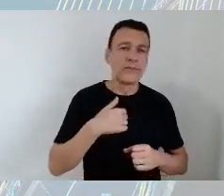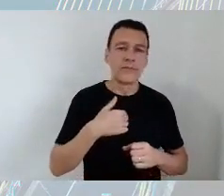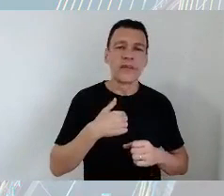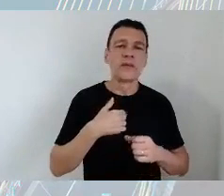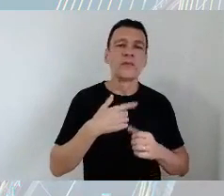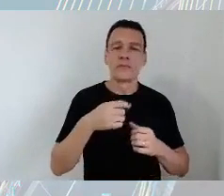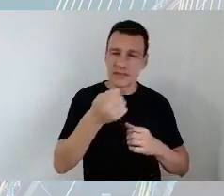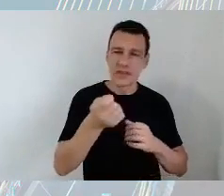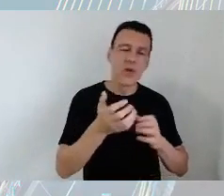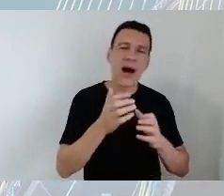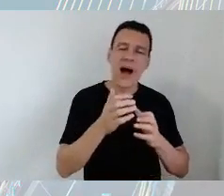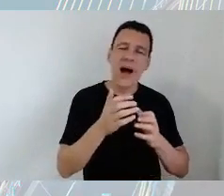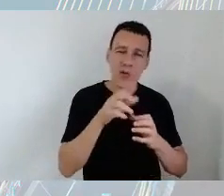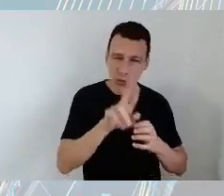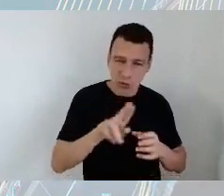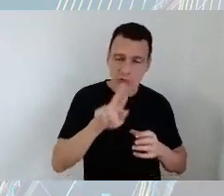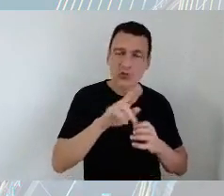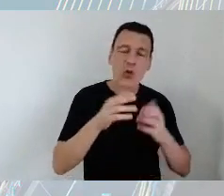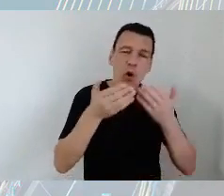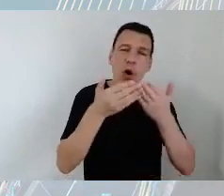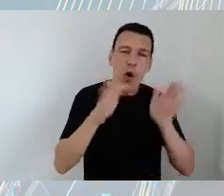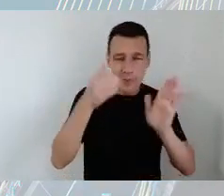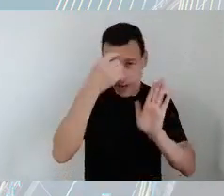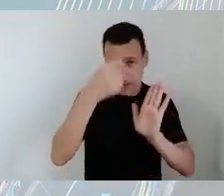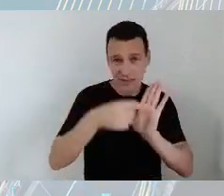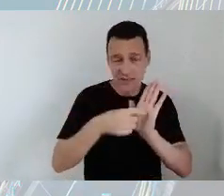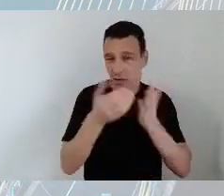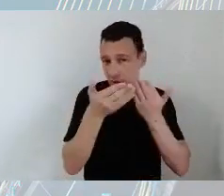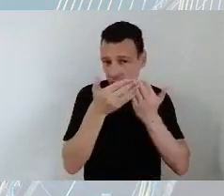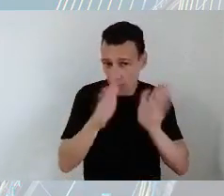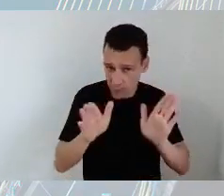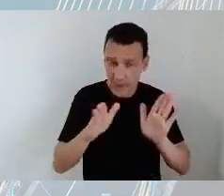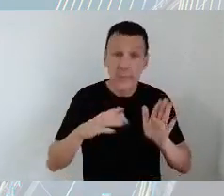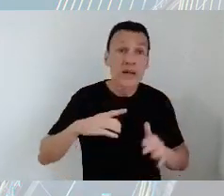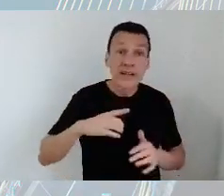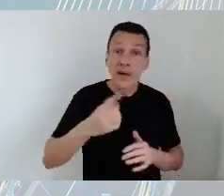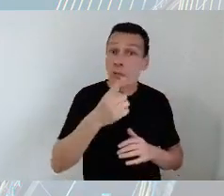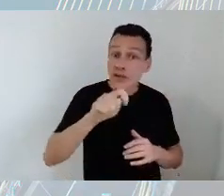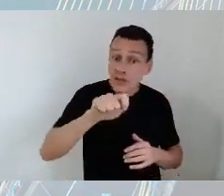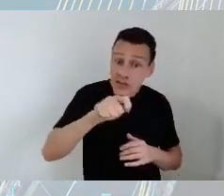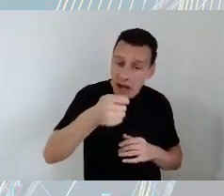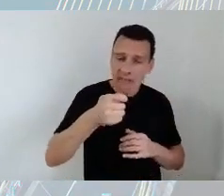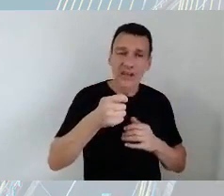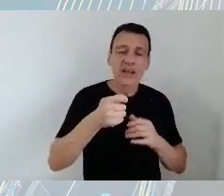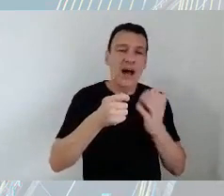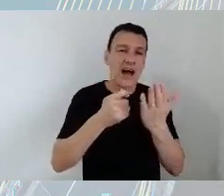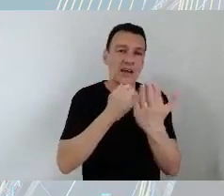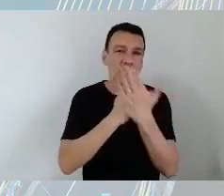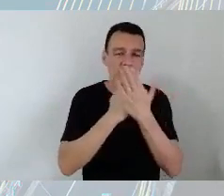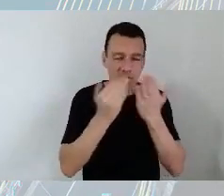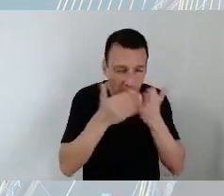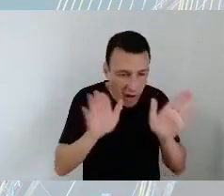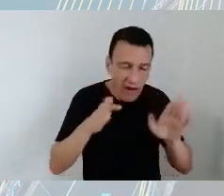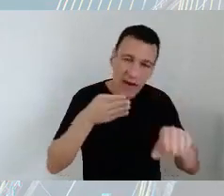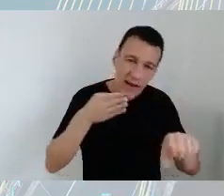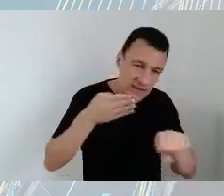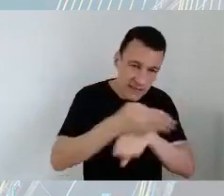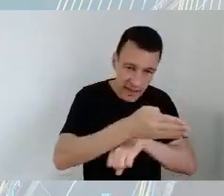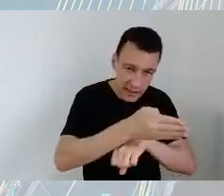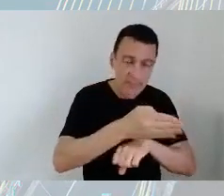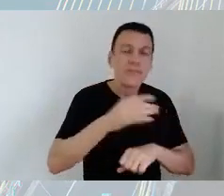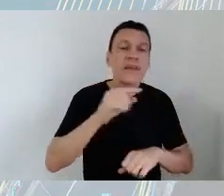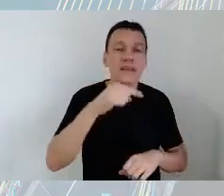chave para uso, né? E assim como eles conseguem bilhetar e saber que é você que está utilizando. Inicializei a configuração, né, com essa